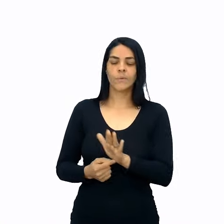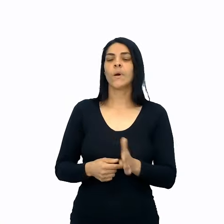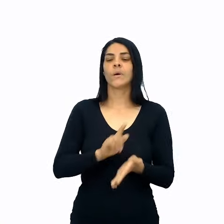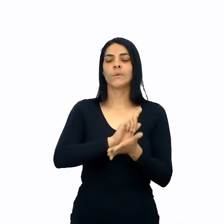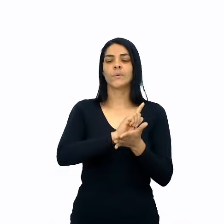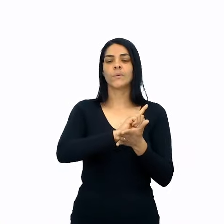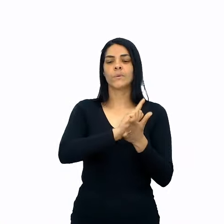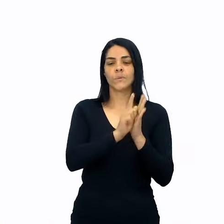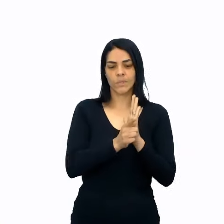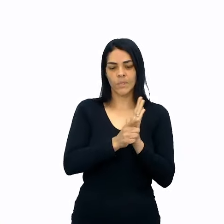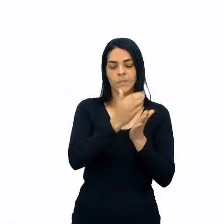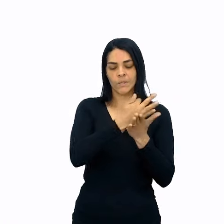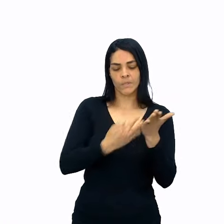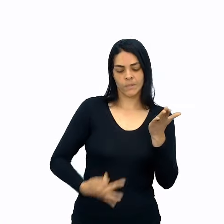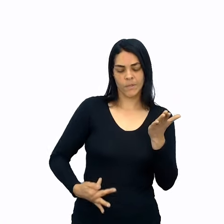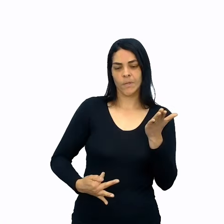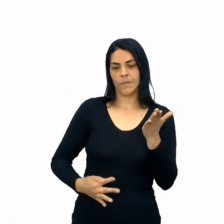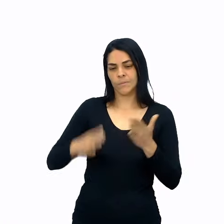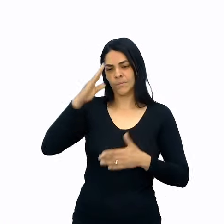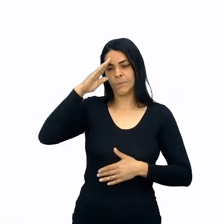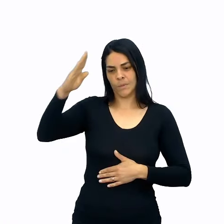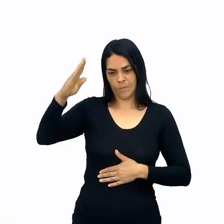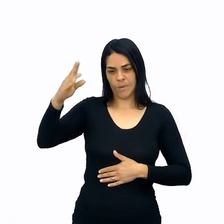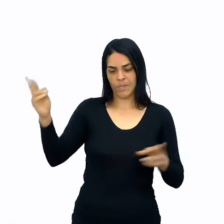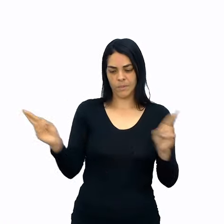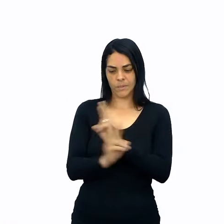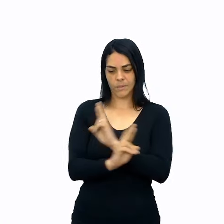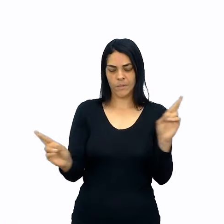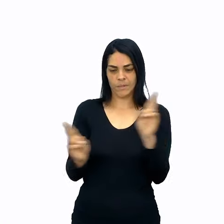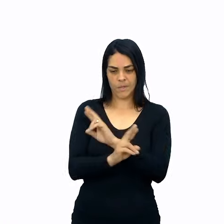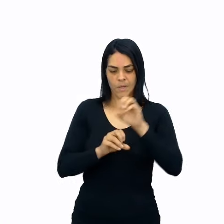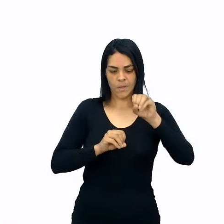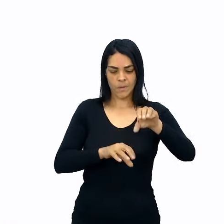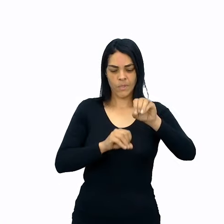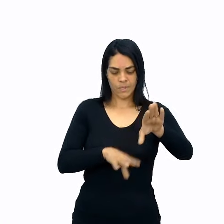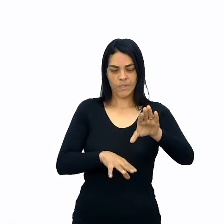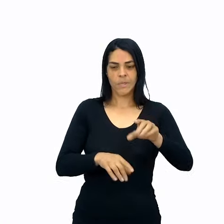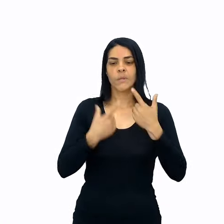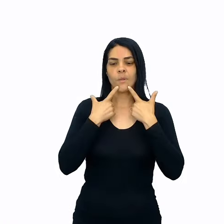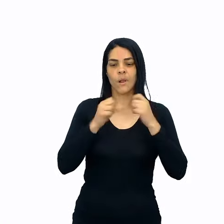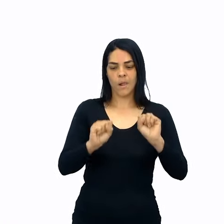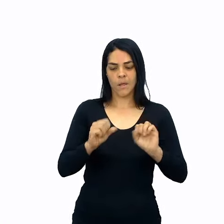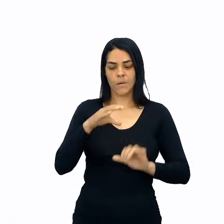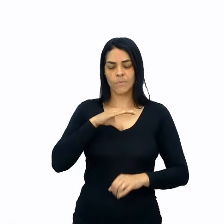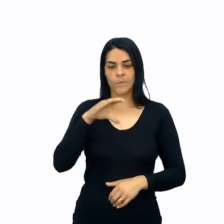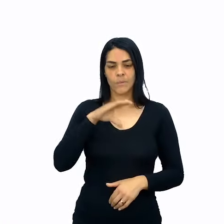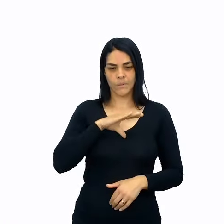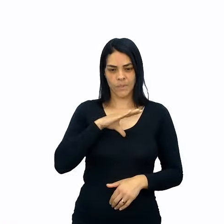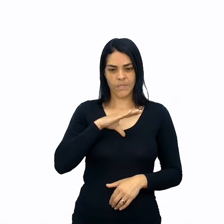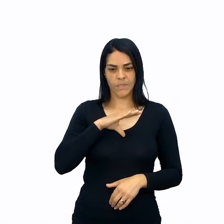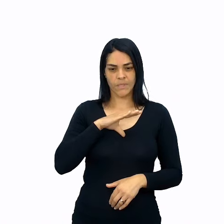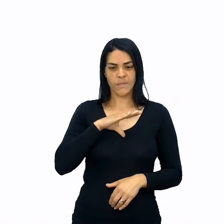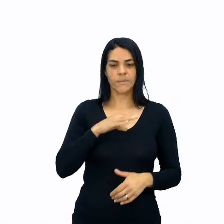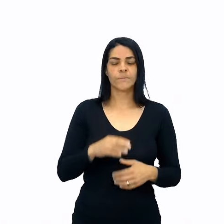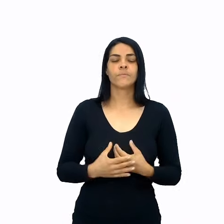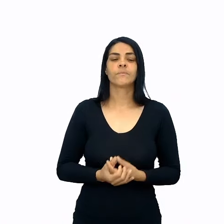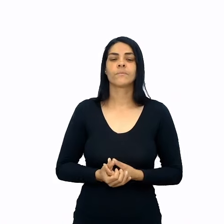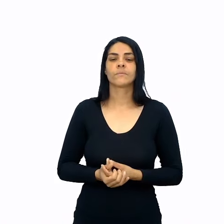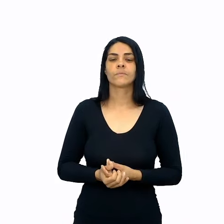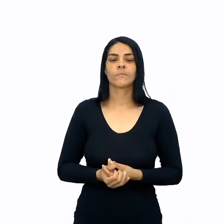textuais, principalmente aqueles relacionados com o ensino da língua portuguesa, por considerarem-nos como